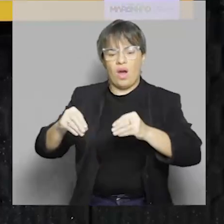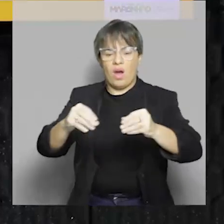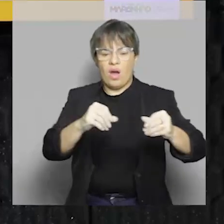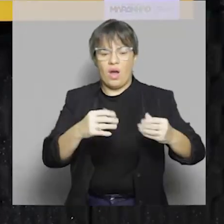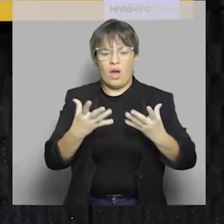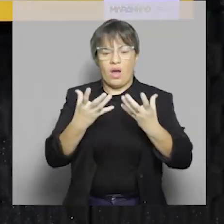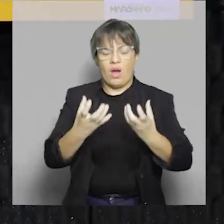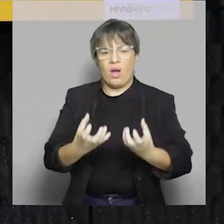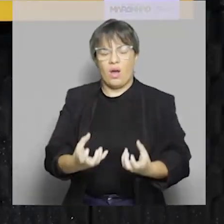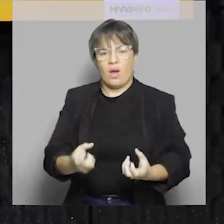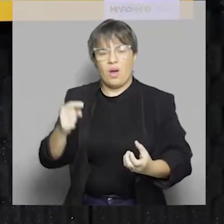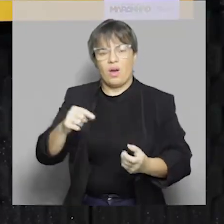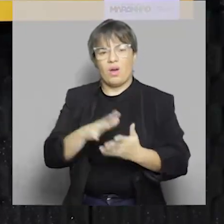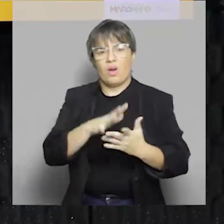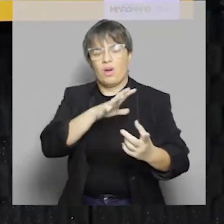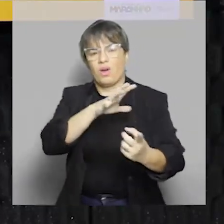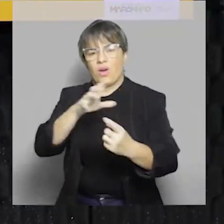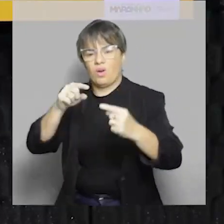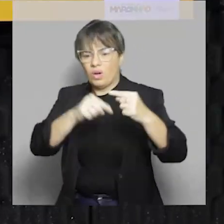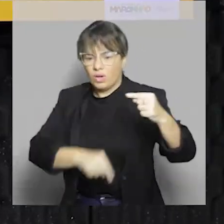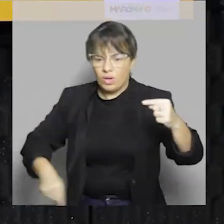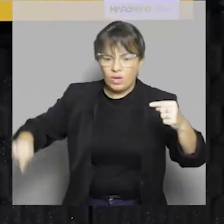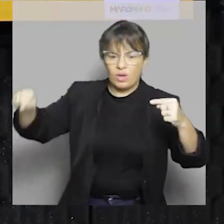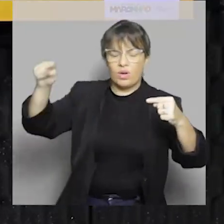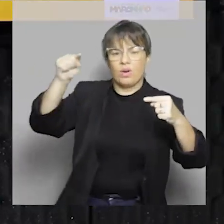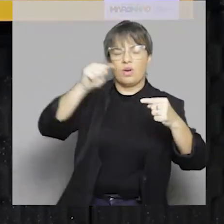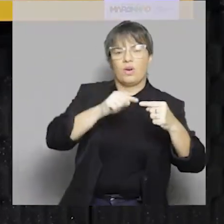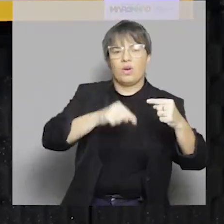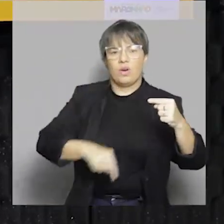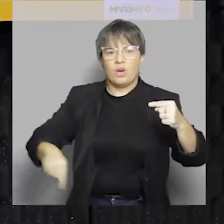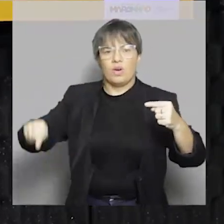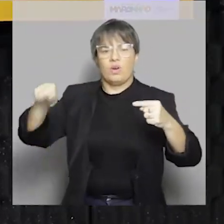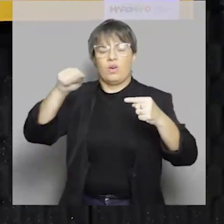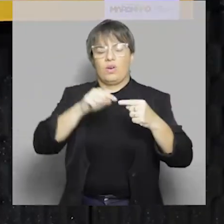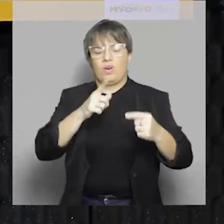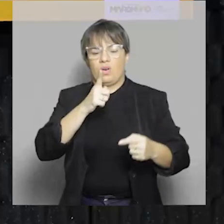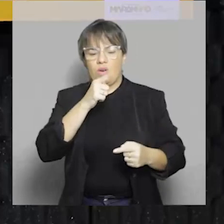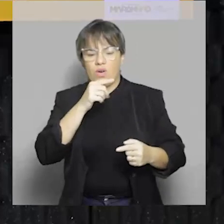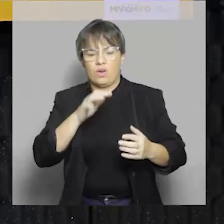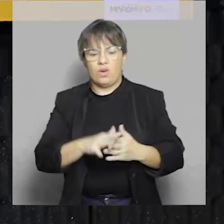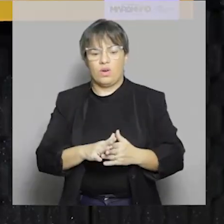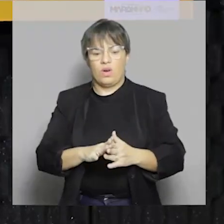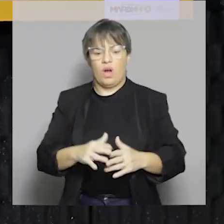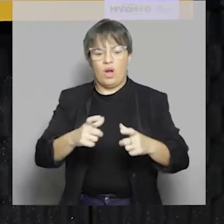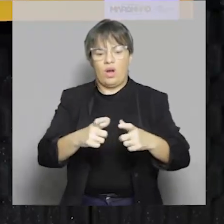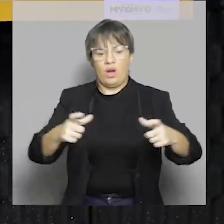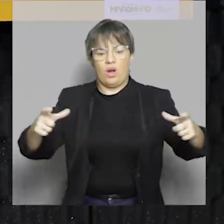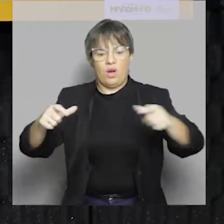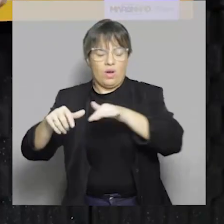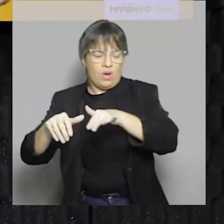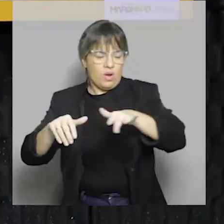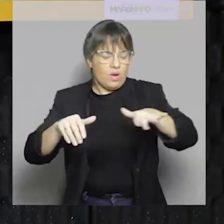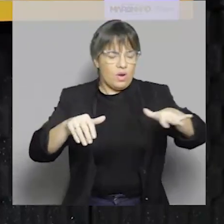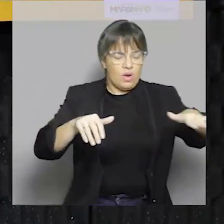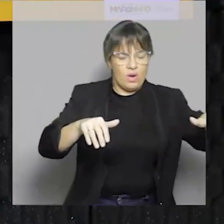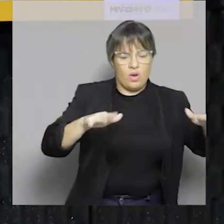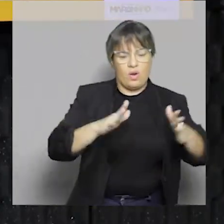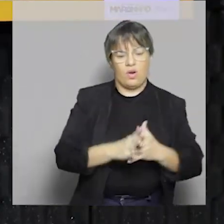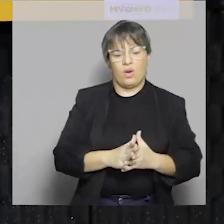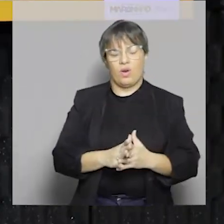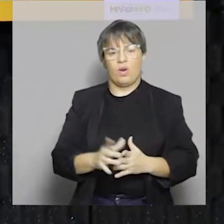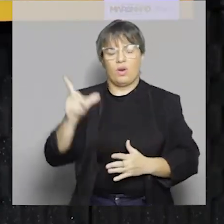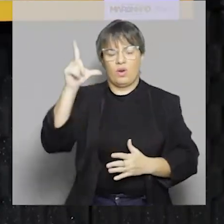afeta diretamente o ciclo hidrológico da água, aumentando, por exemplo, o escoamento superficial, diminuindo, por